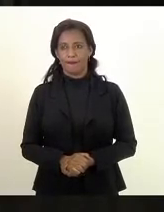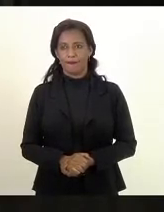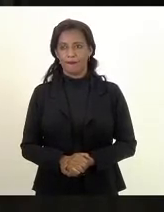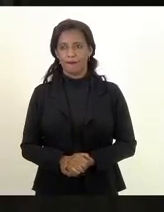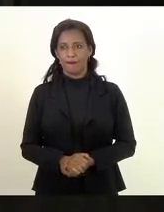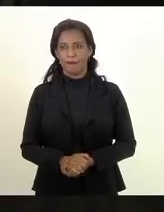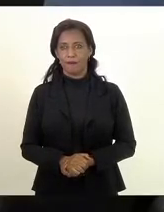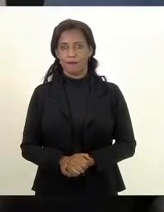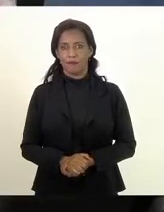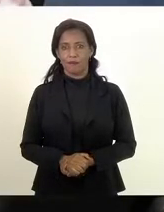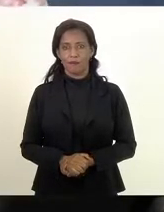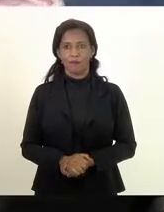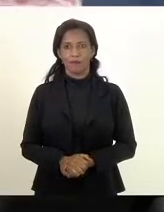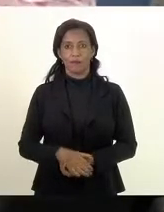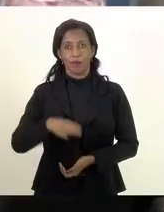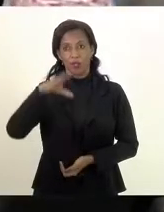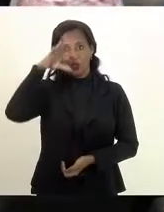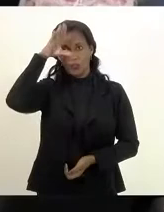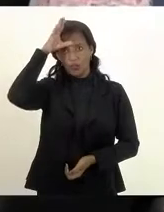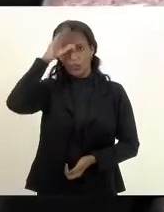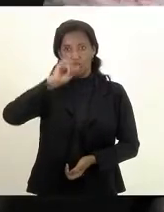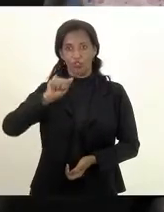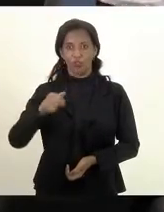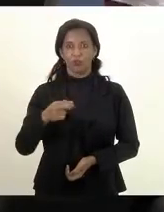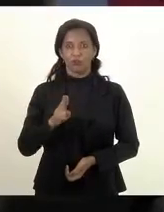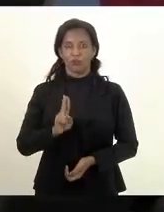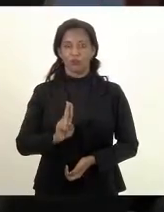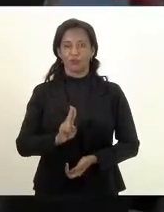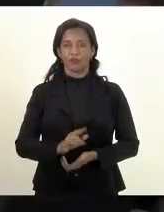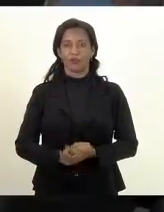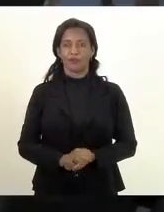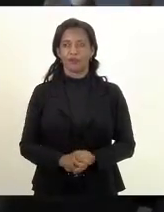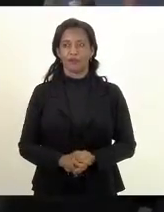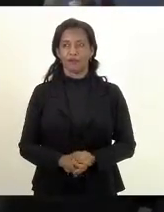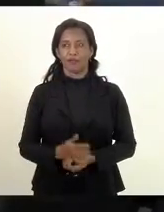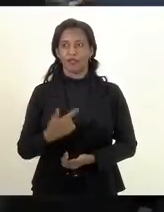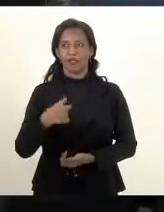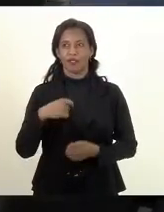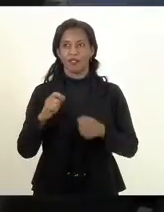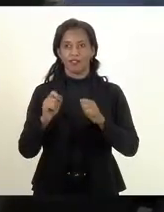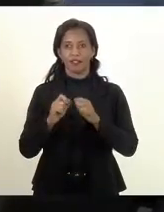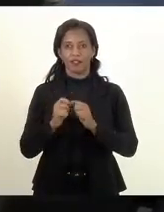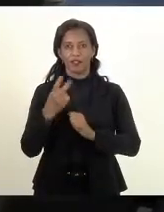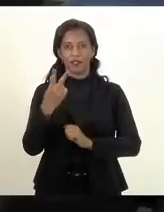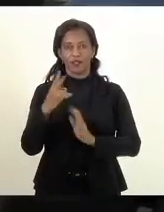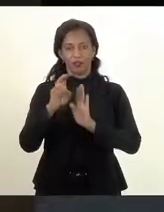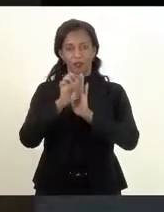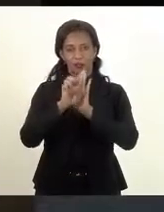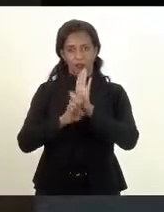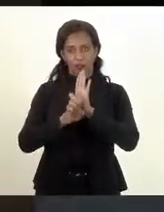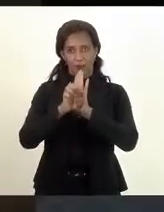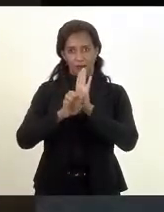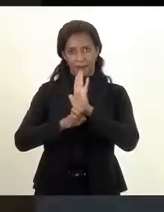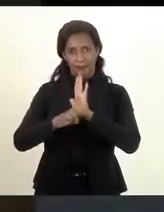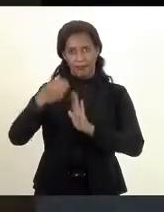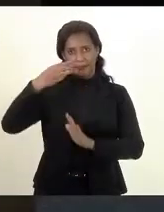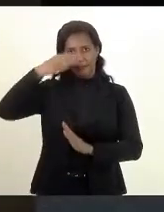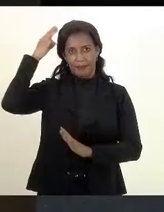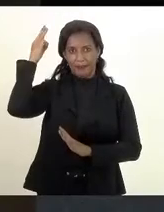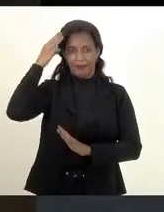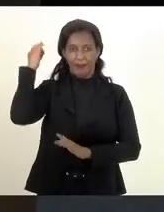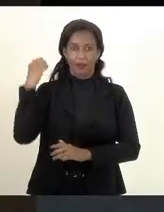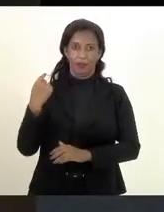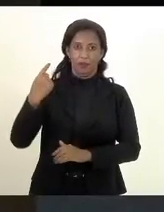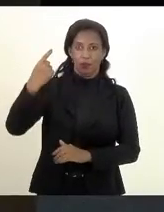Deputada Tia Ju. Então, deputada Tia Ju, eu fiz duas emendas, deputado Márcio Pacheco, a 1 e a 2,